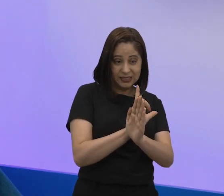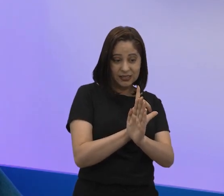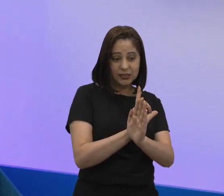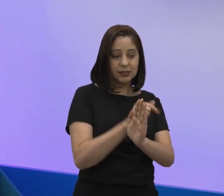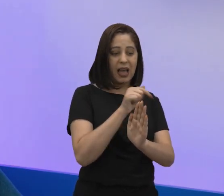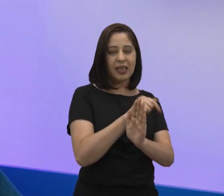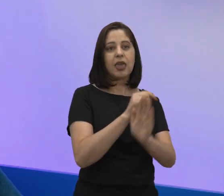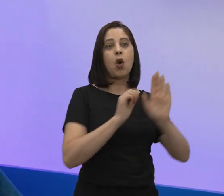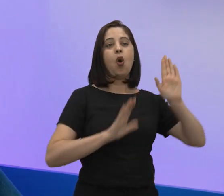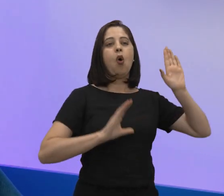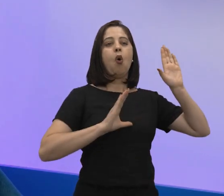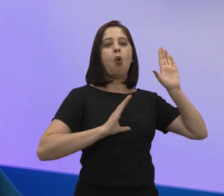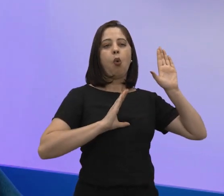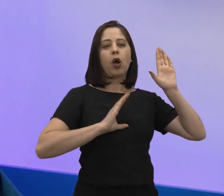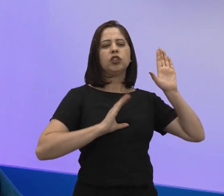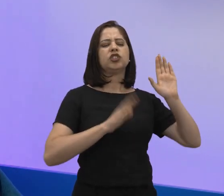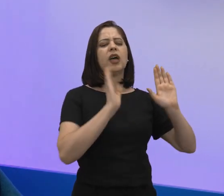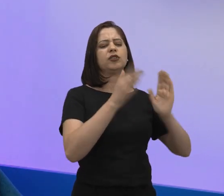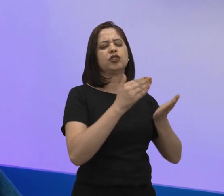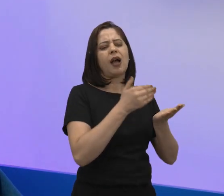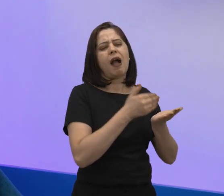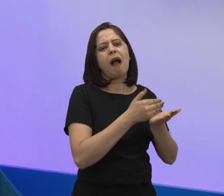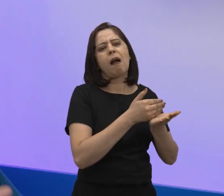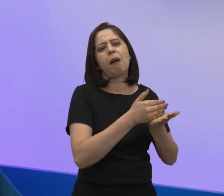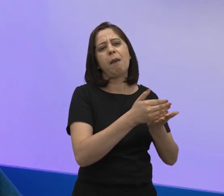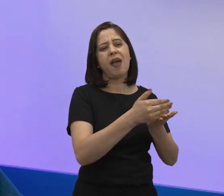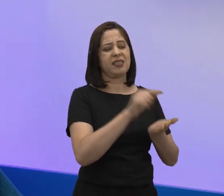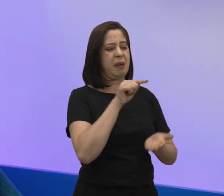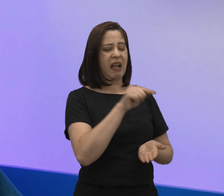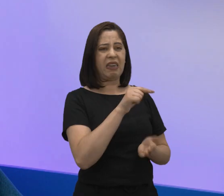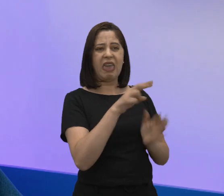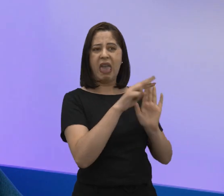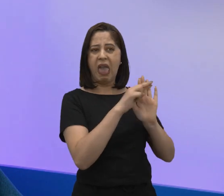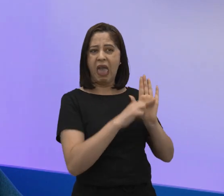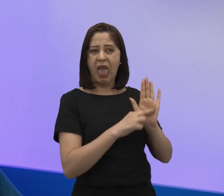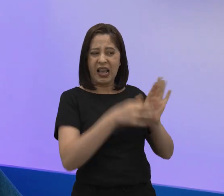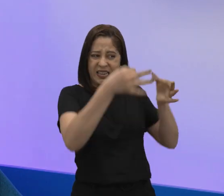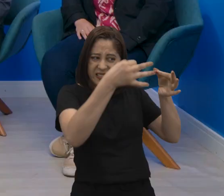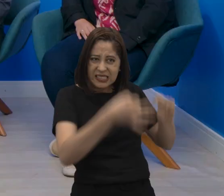ser feito na pré-campanha, existe uma ausência de regramento